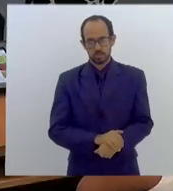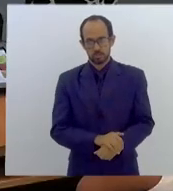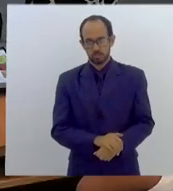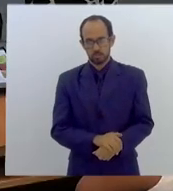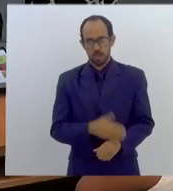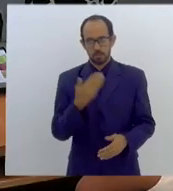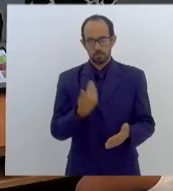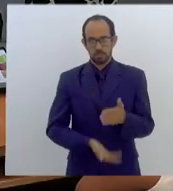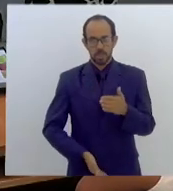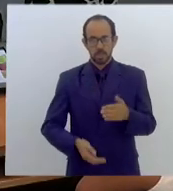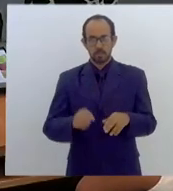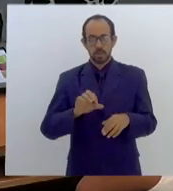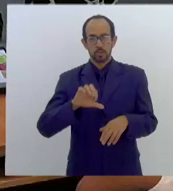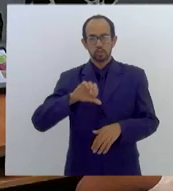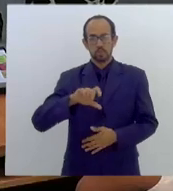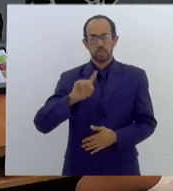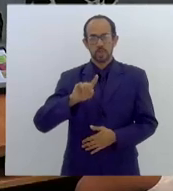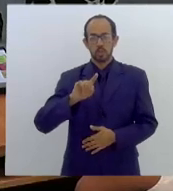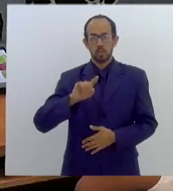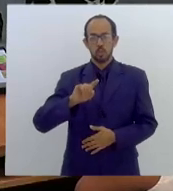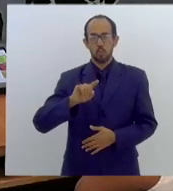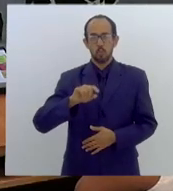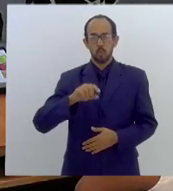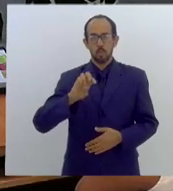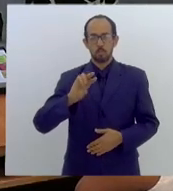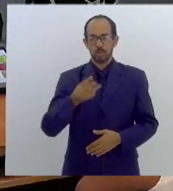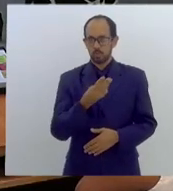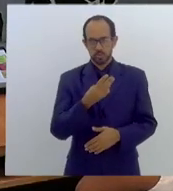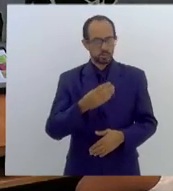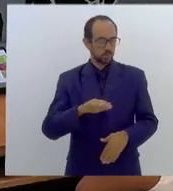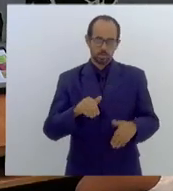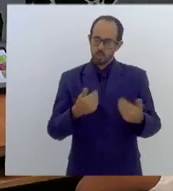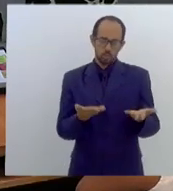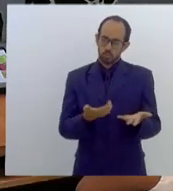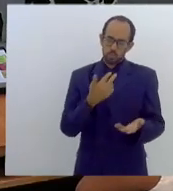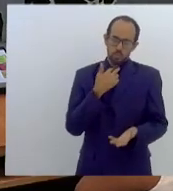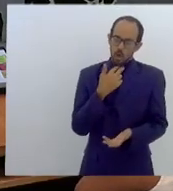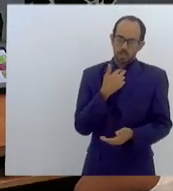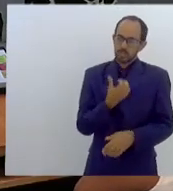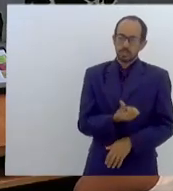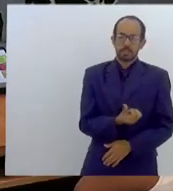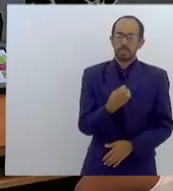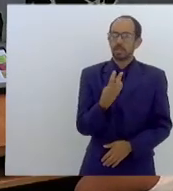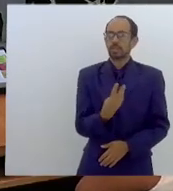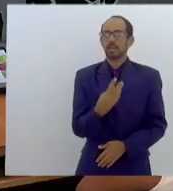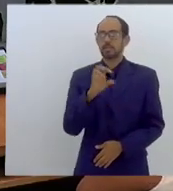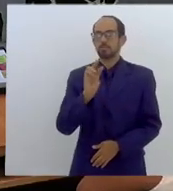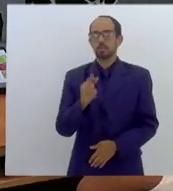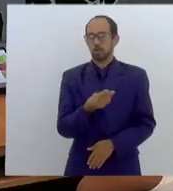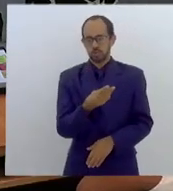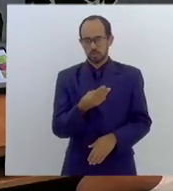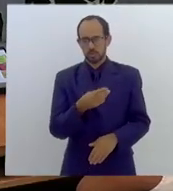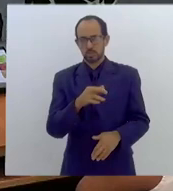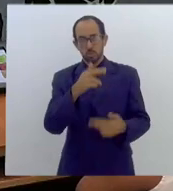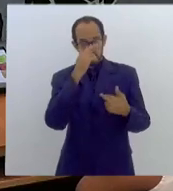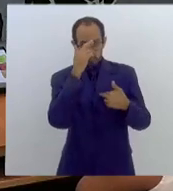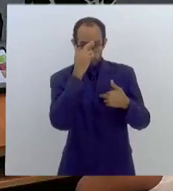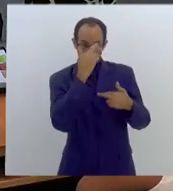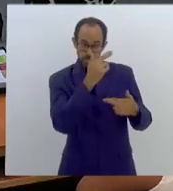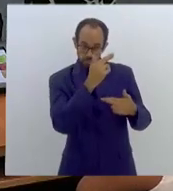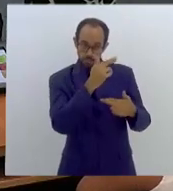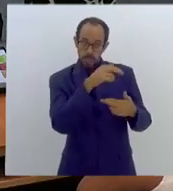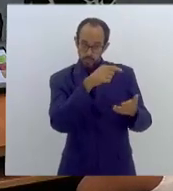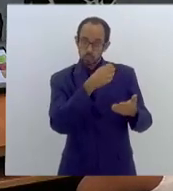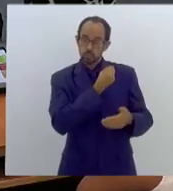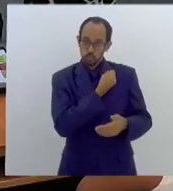os 91 municípios, 244. Então, não pode ser 63 milhões. Então, esse número, com todo respeito, está muito errado. Então,